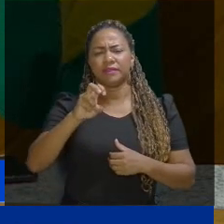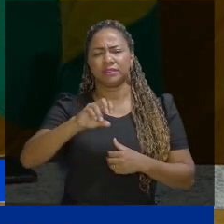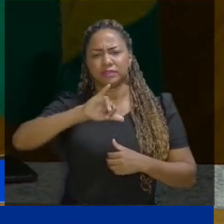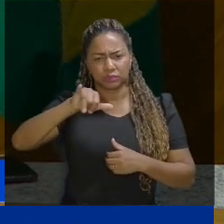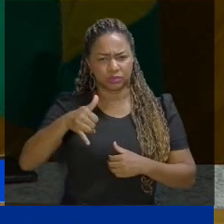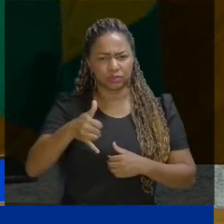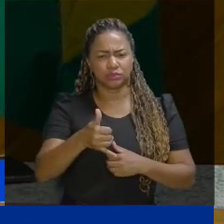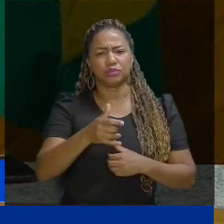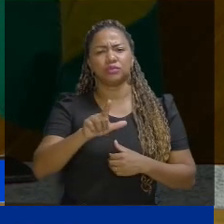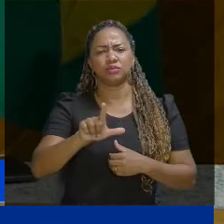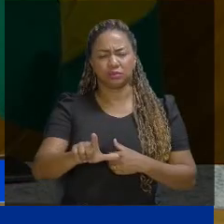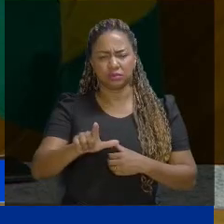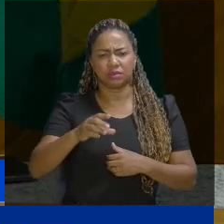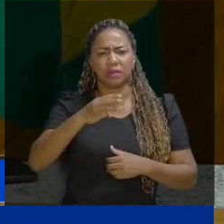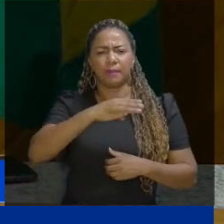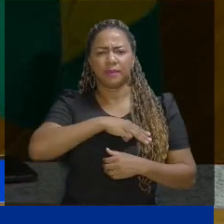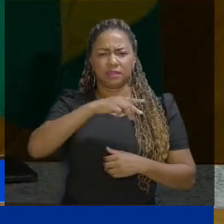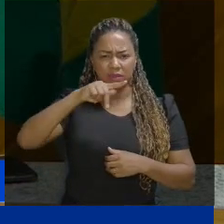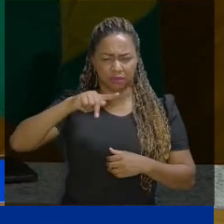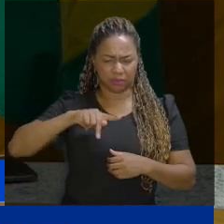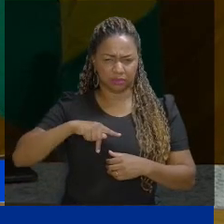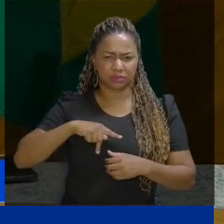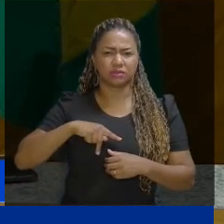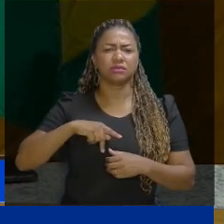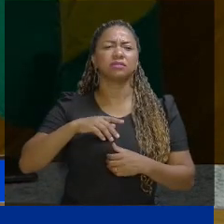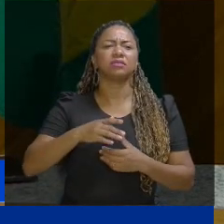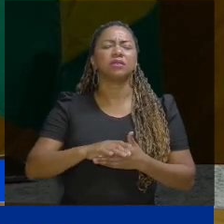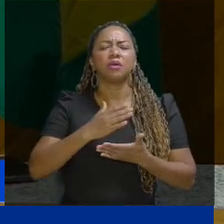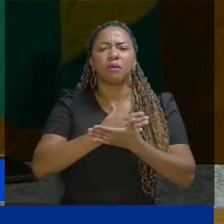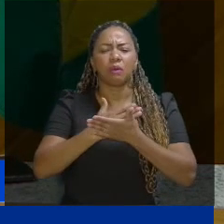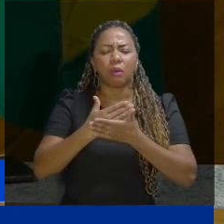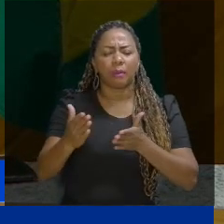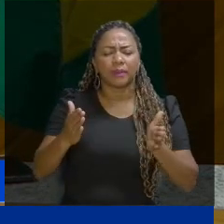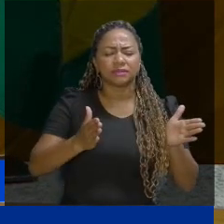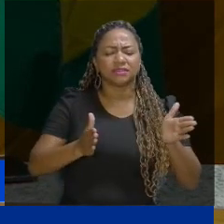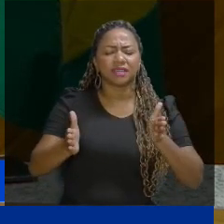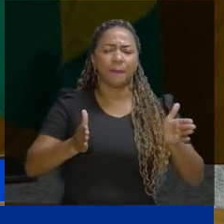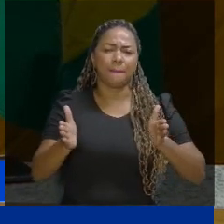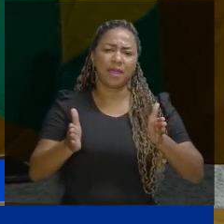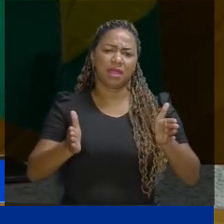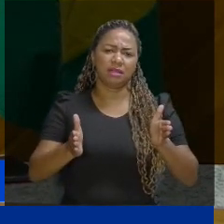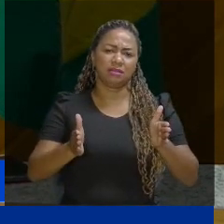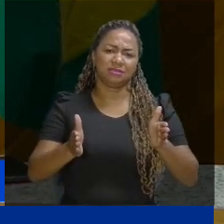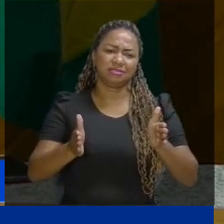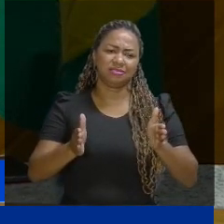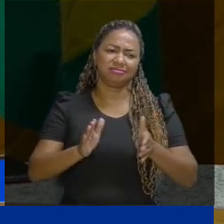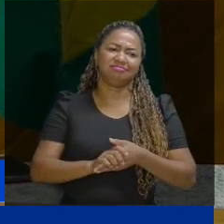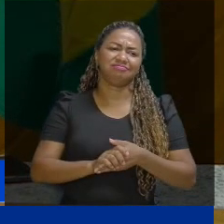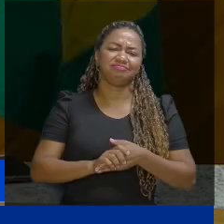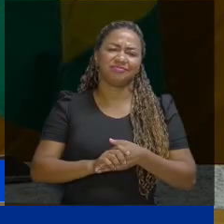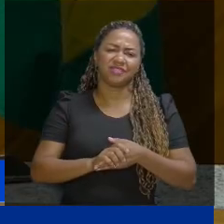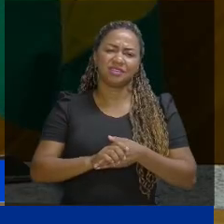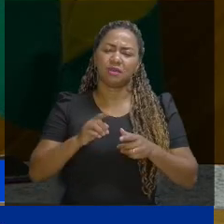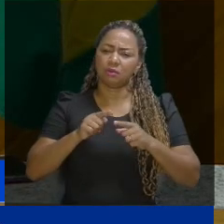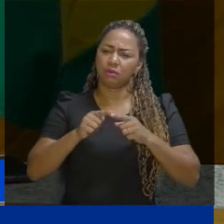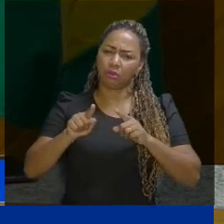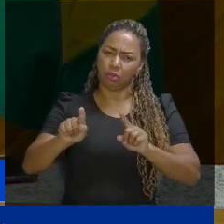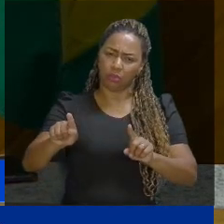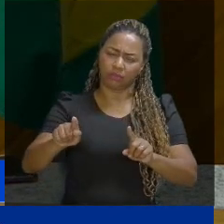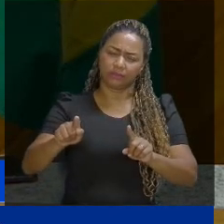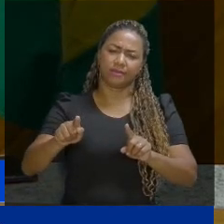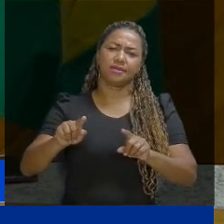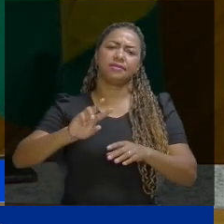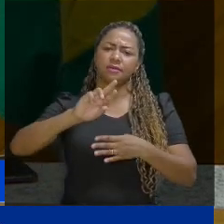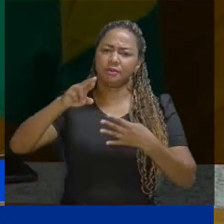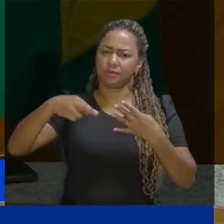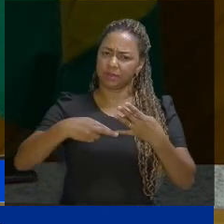de julho, o Ministério Público Eleitoral iria começar o seu prazo para a interposição do recurso cabível, mas